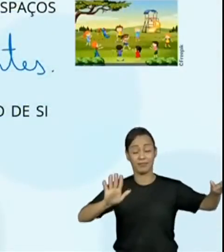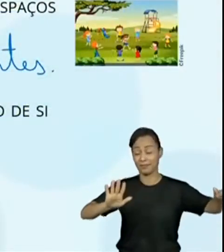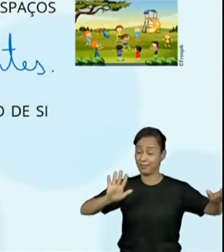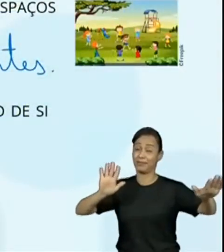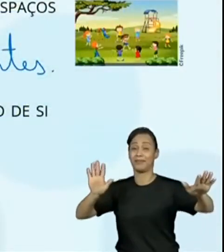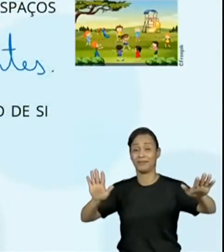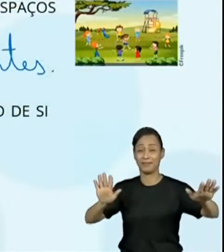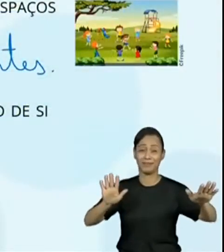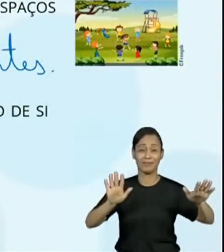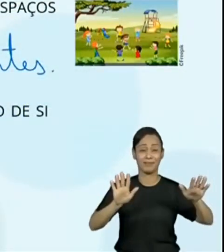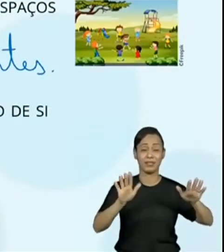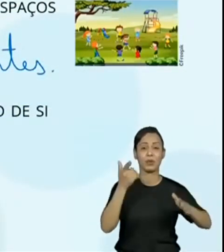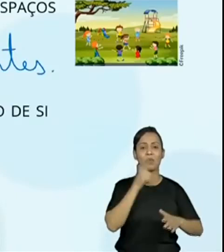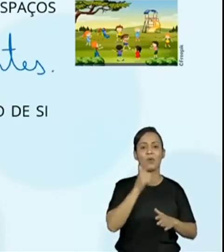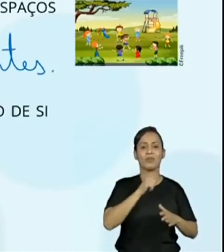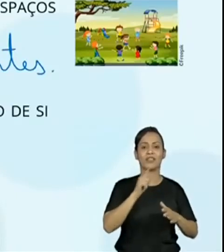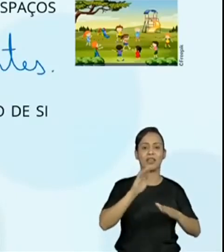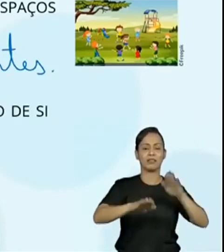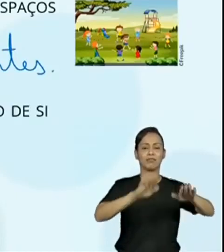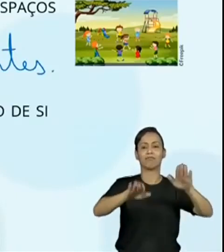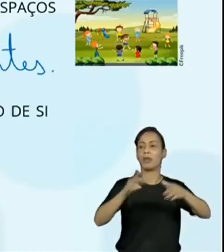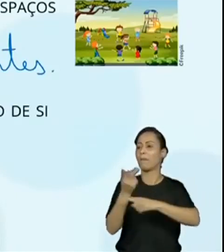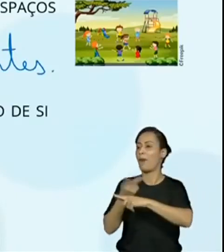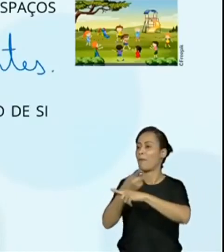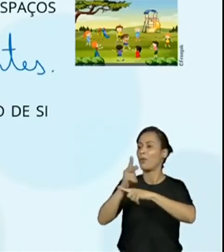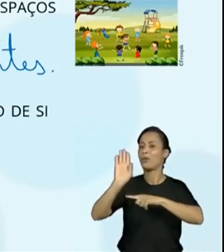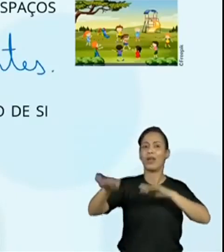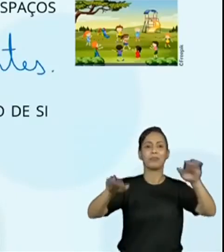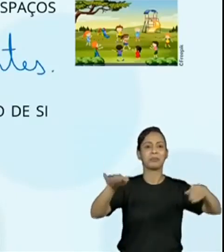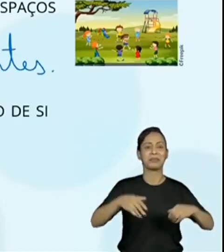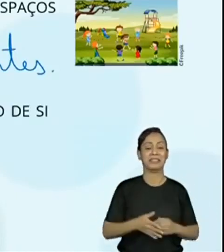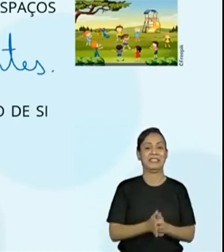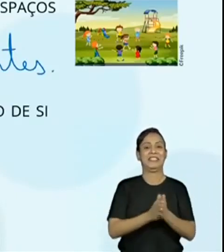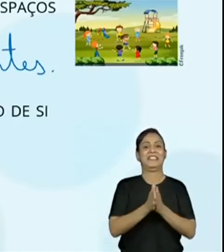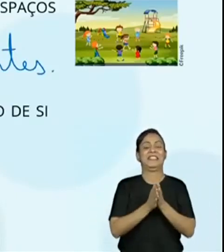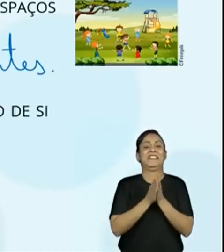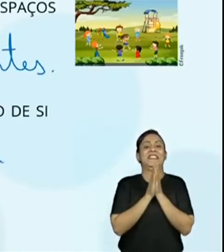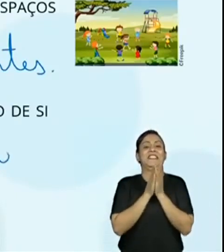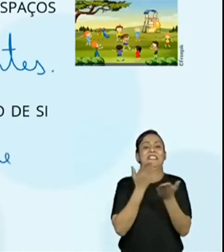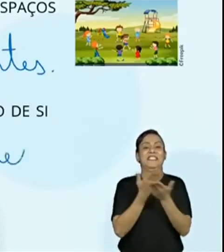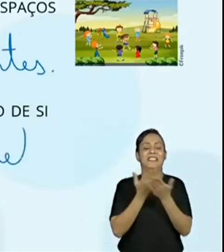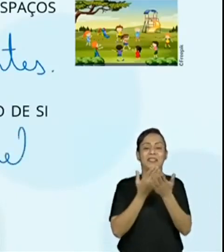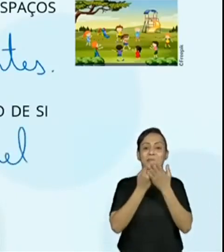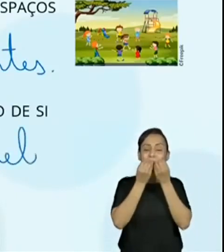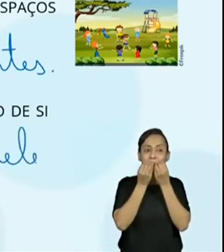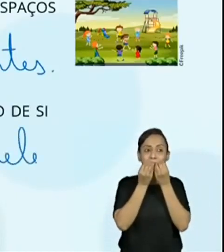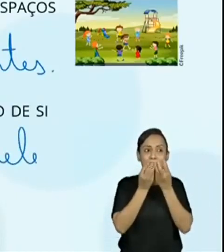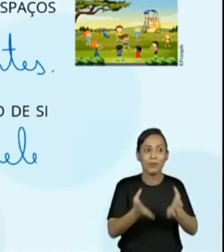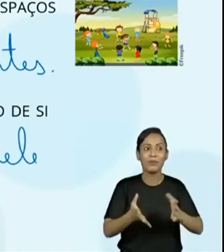em volta dele mesmo. Nossa, é a nossa aula. Nossa,